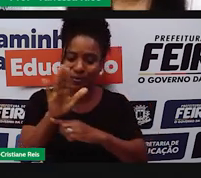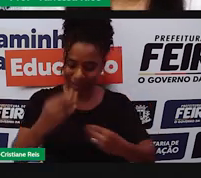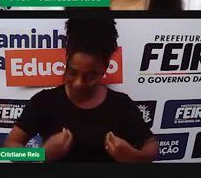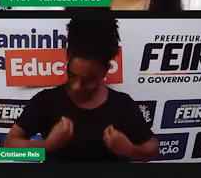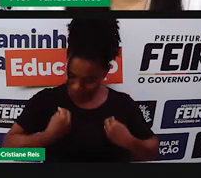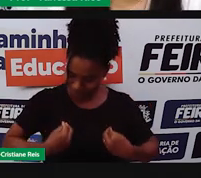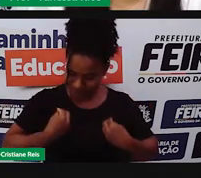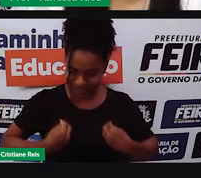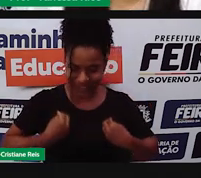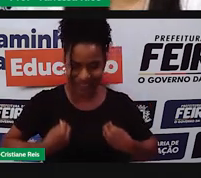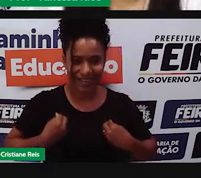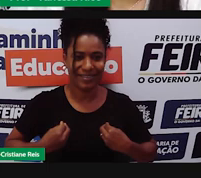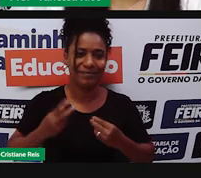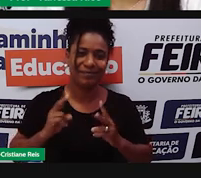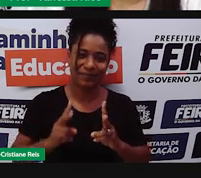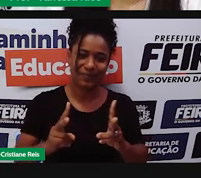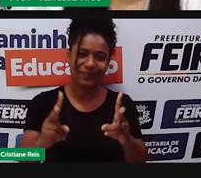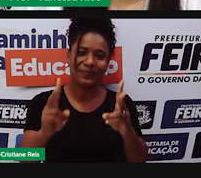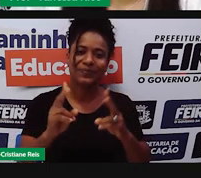vida.